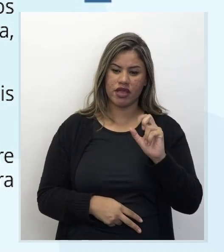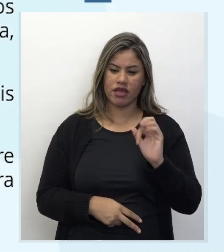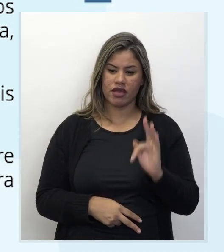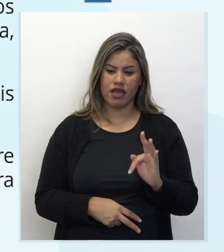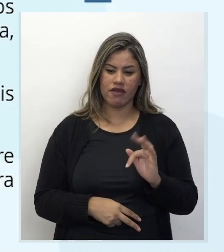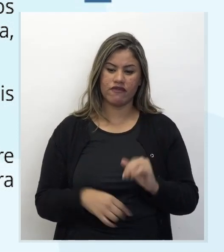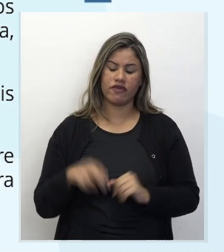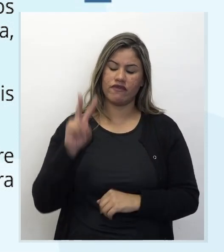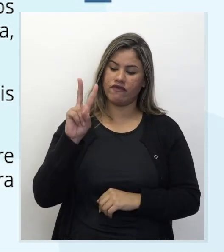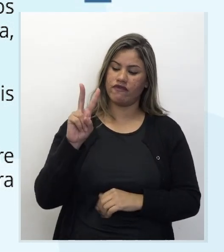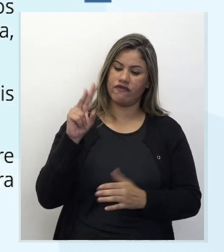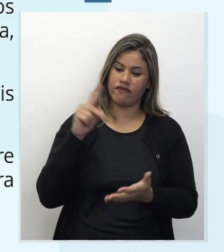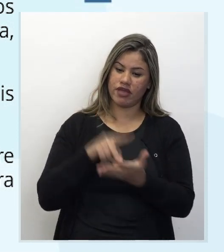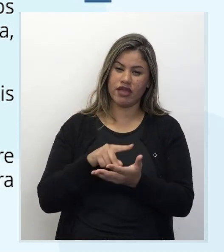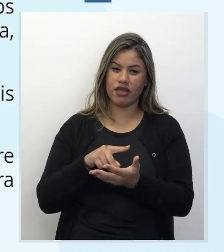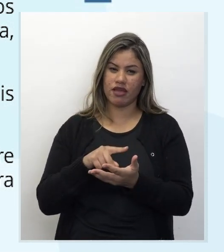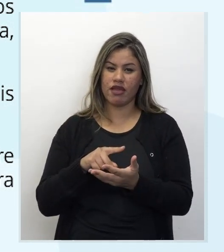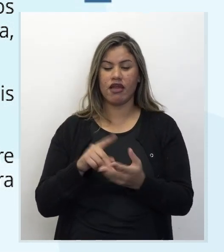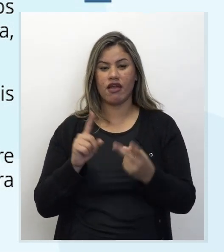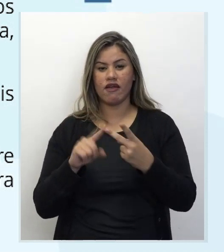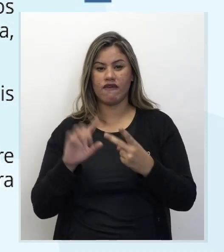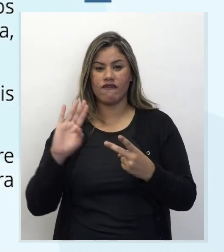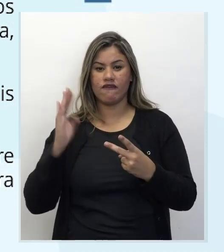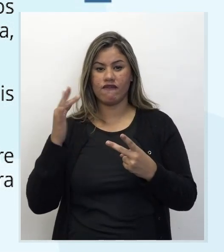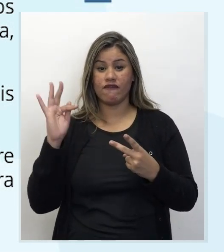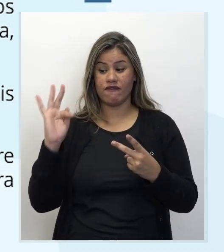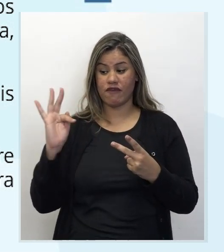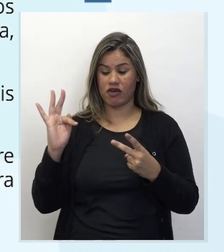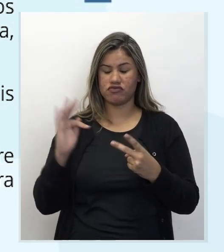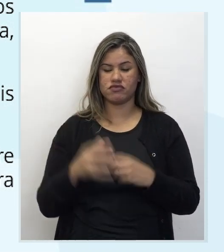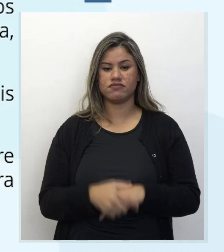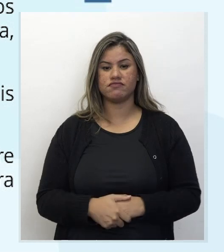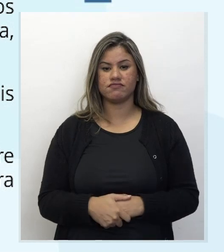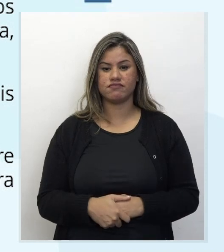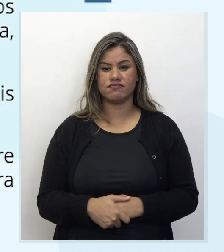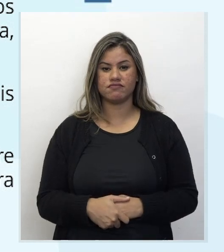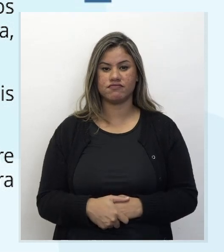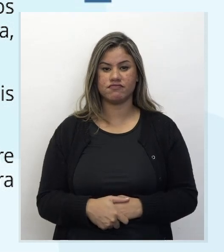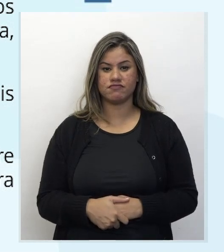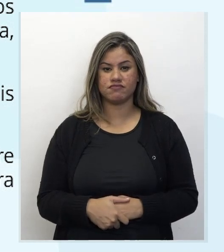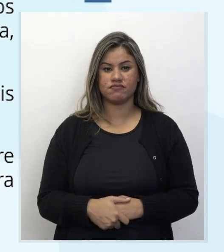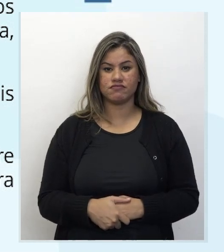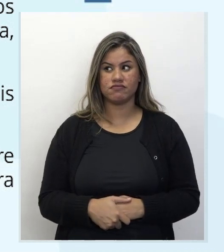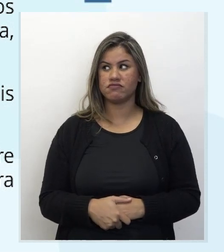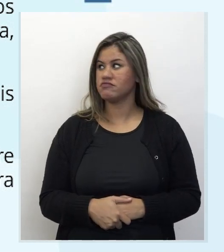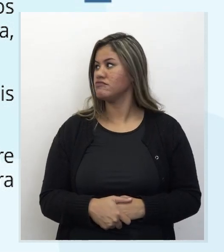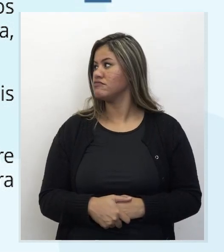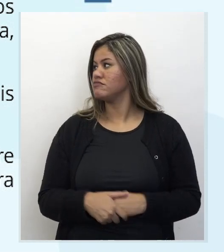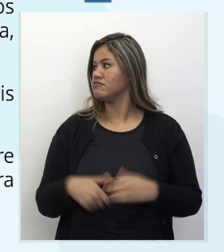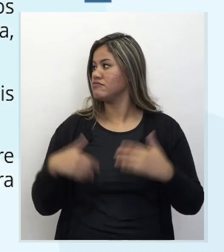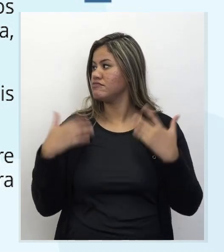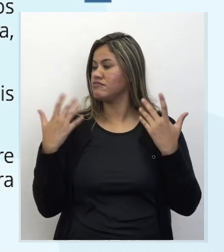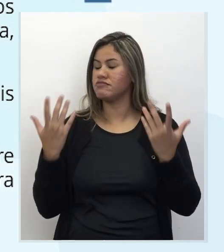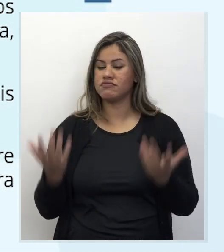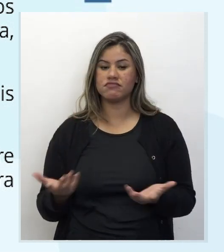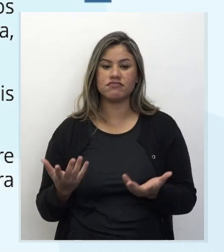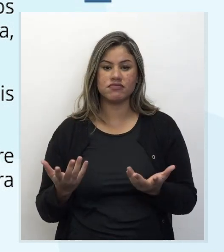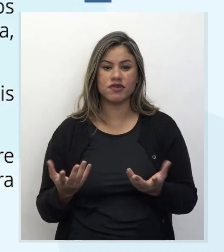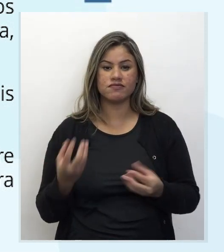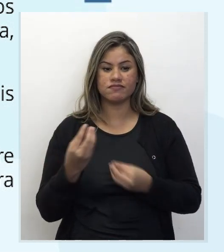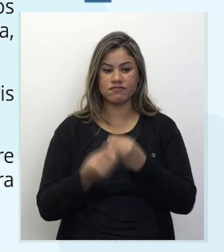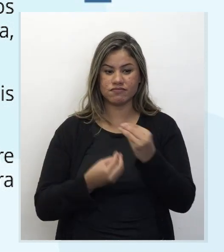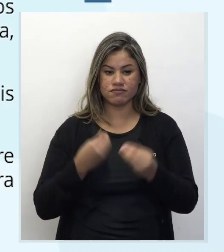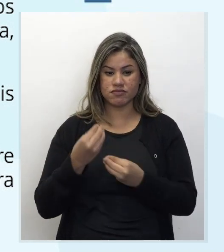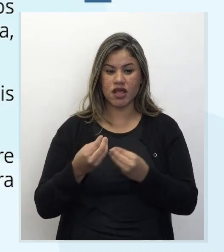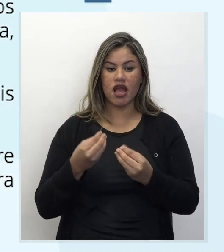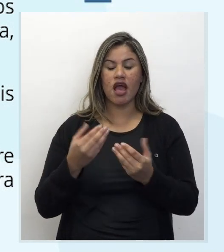que corresponde à sequência correta de respostas, tá? Então, olha só. Primeira frase. A Biblioteca